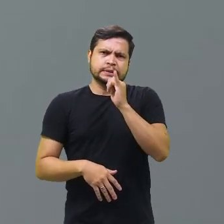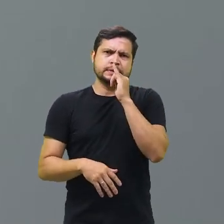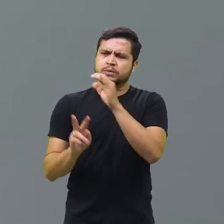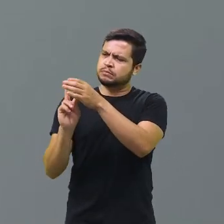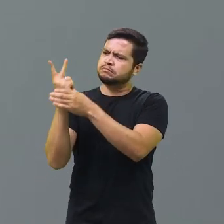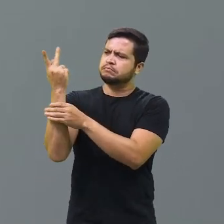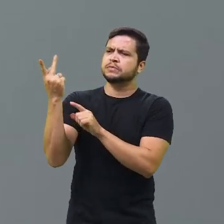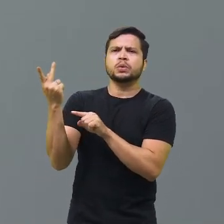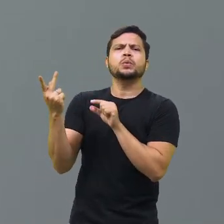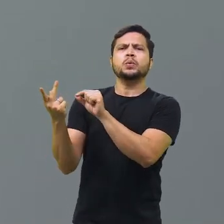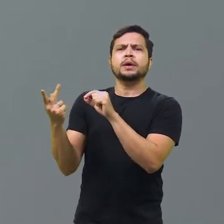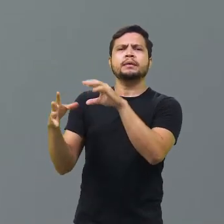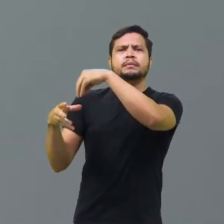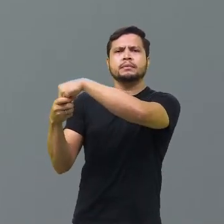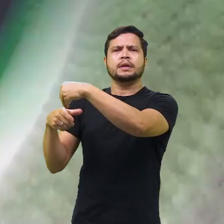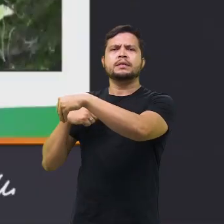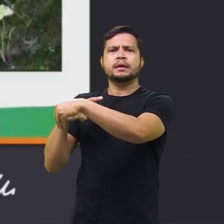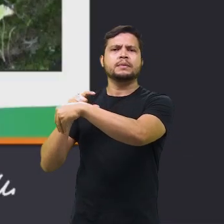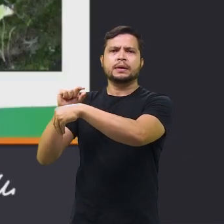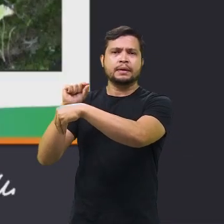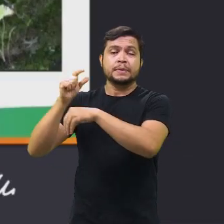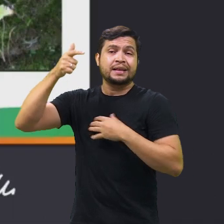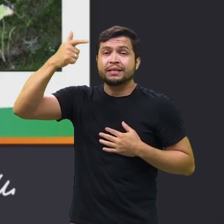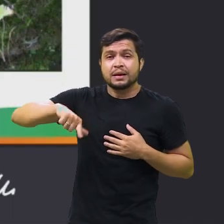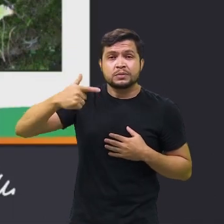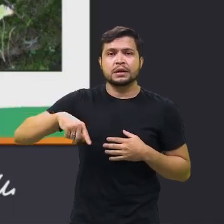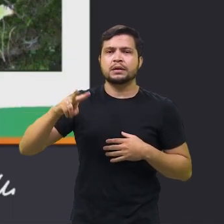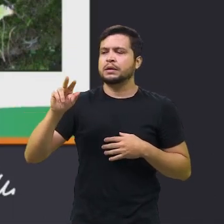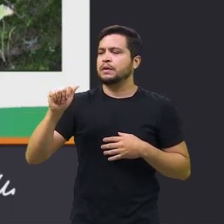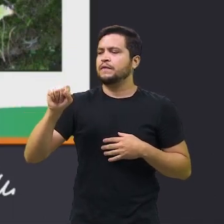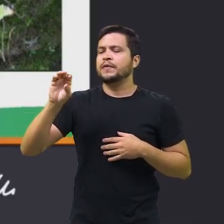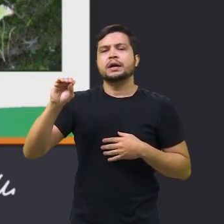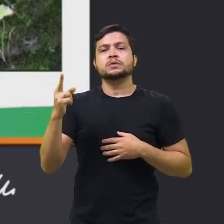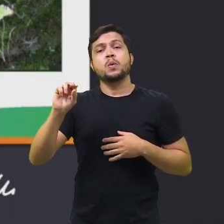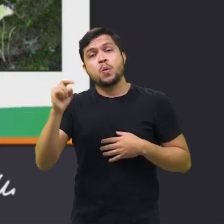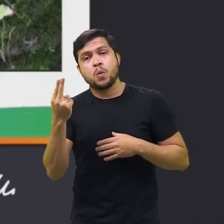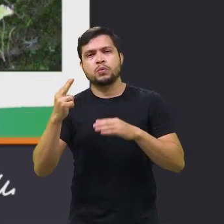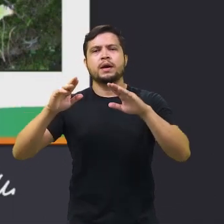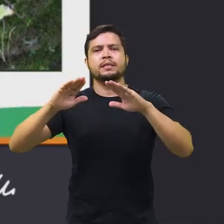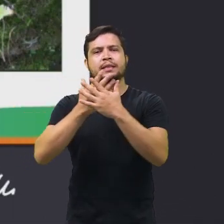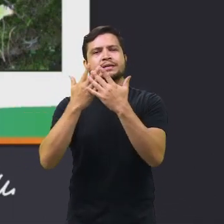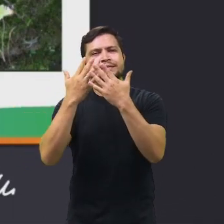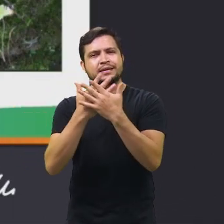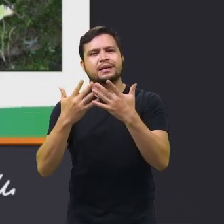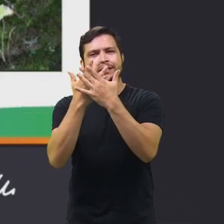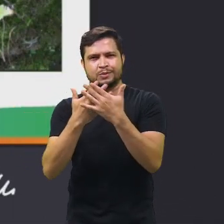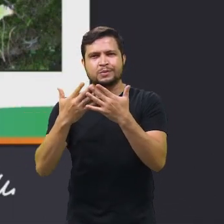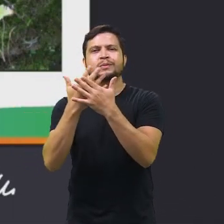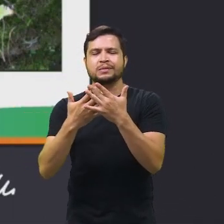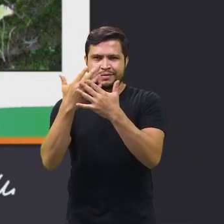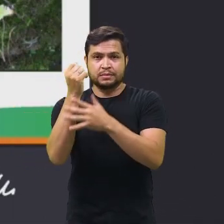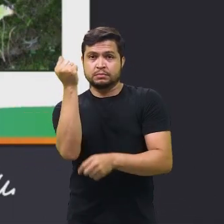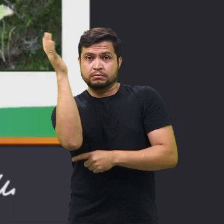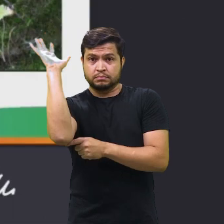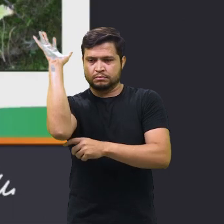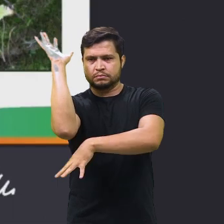planta avascular, professor? É aquela planta que não possui vasos condutores, não possui tecidos para conduzir água do solo até os seus